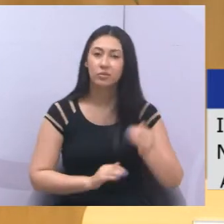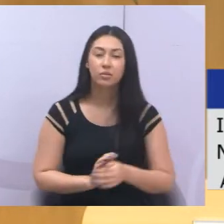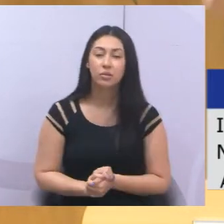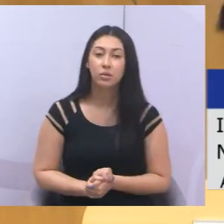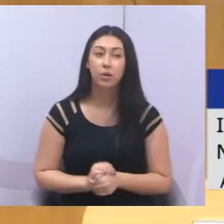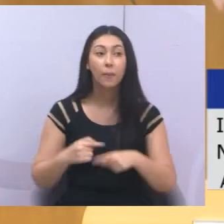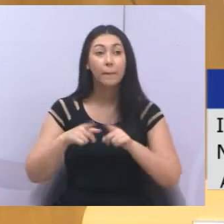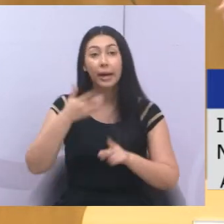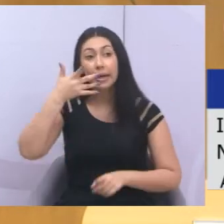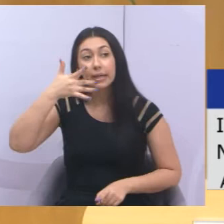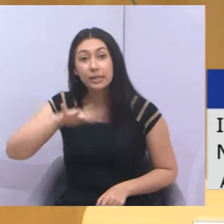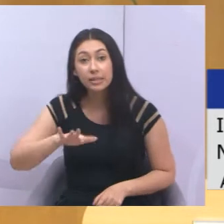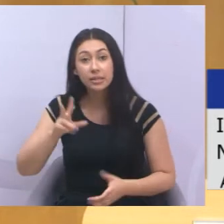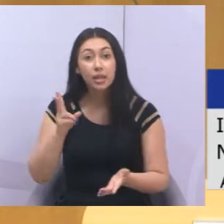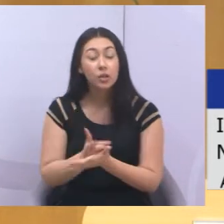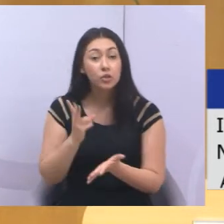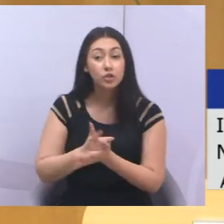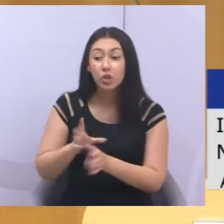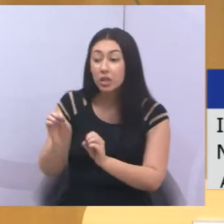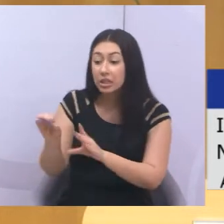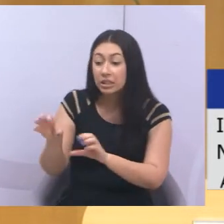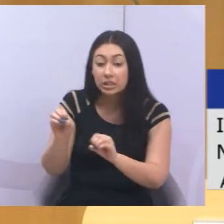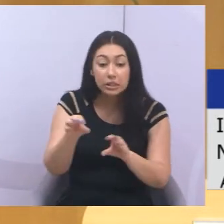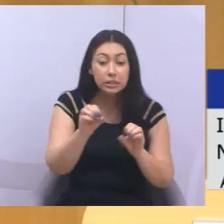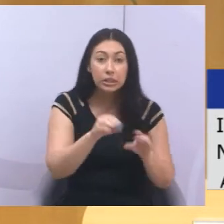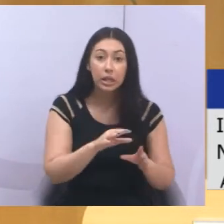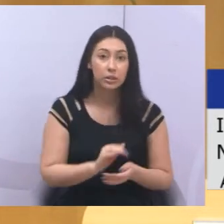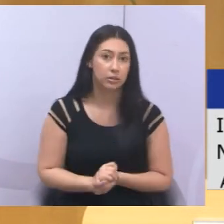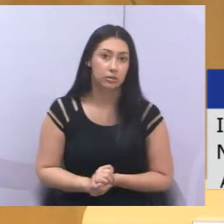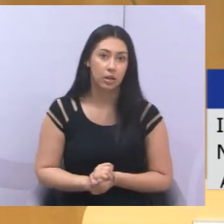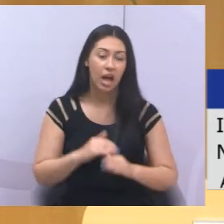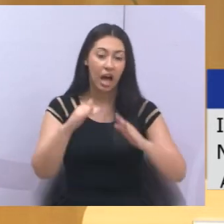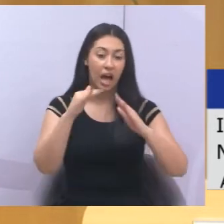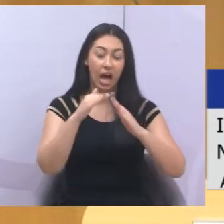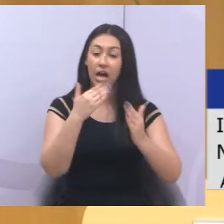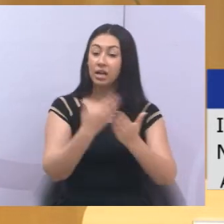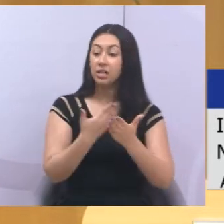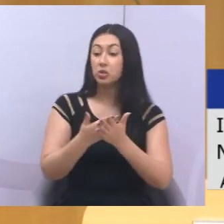Mas nossas crianças continuam sendo doutrinadas nas escolas.